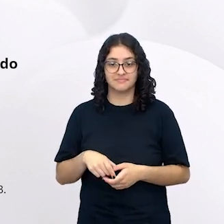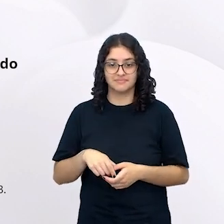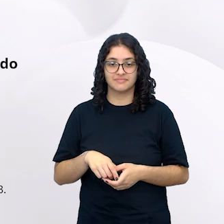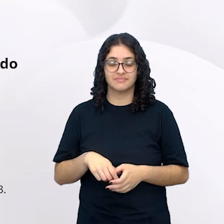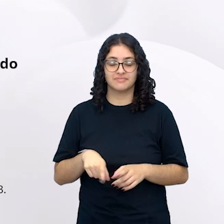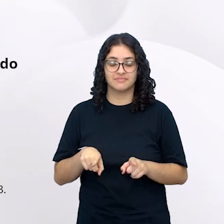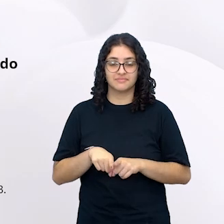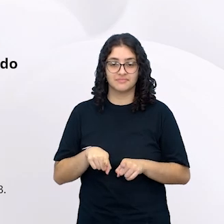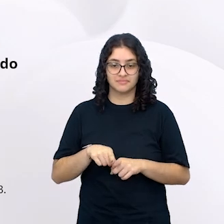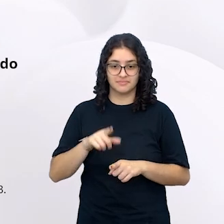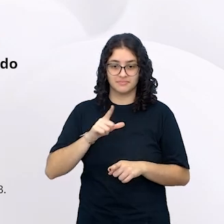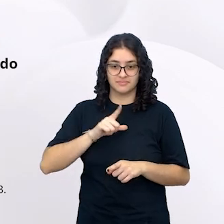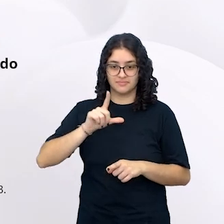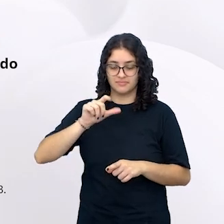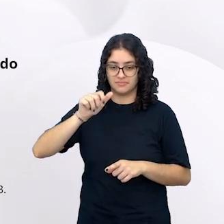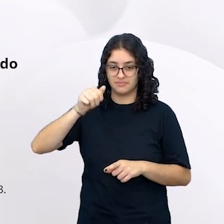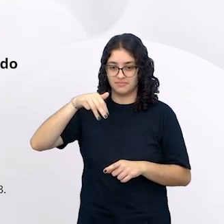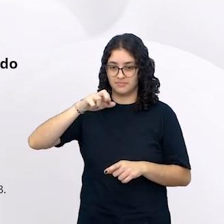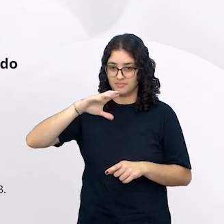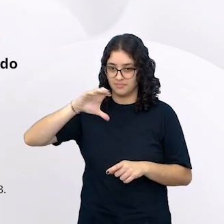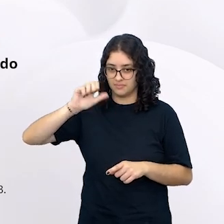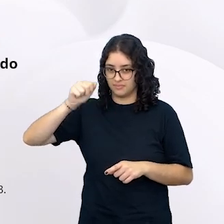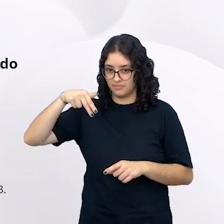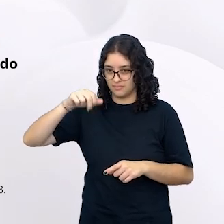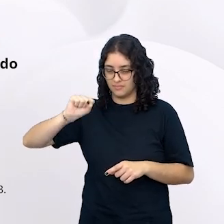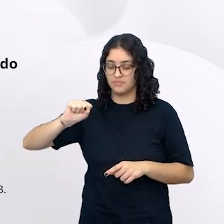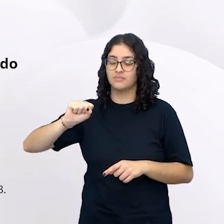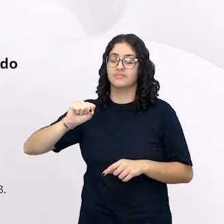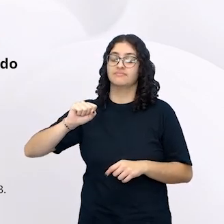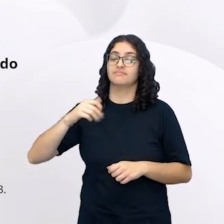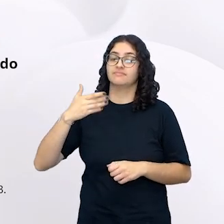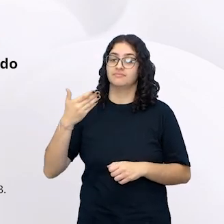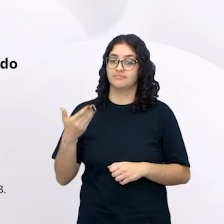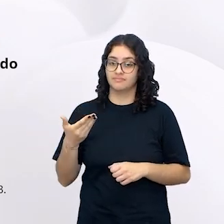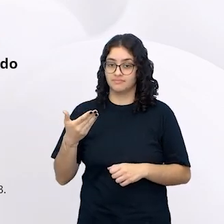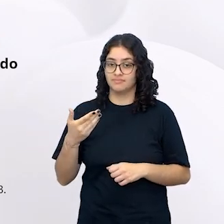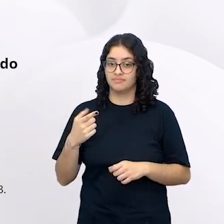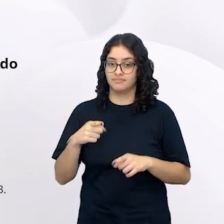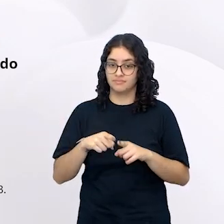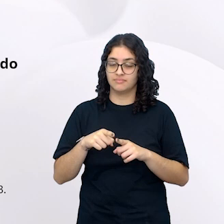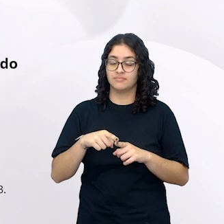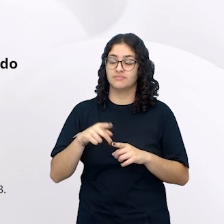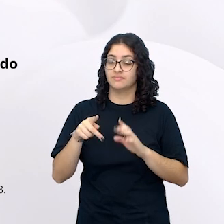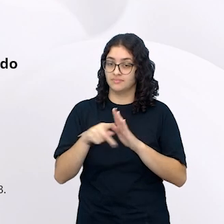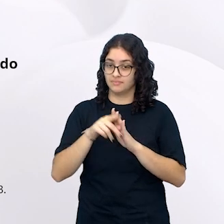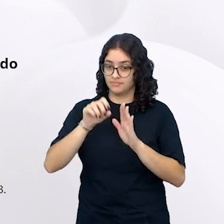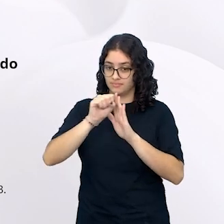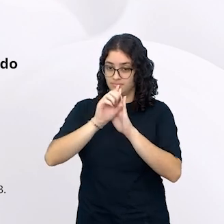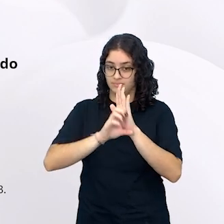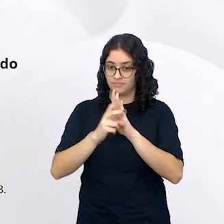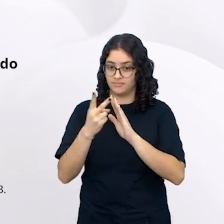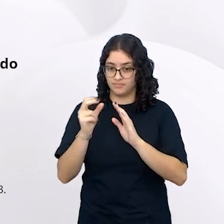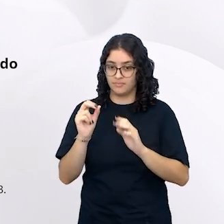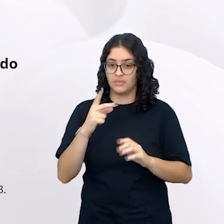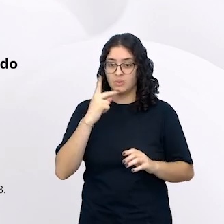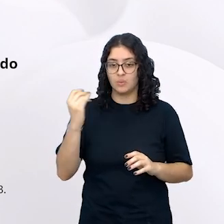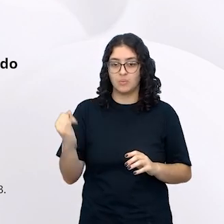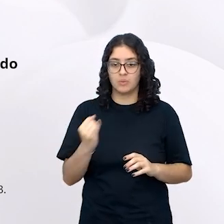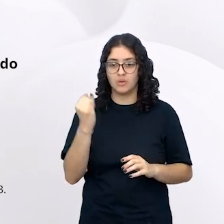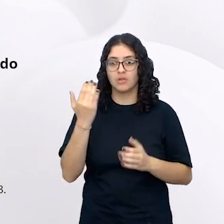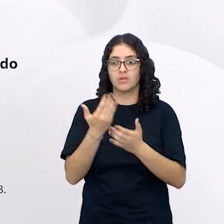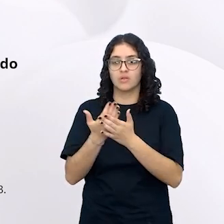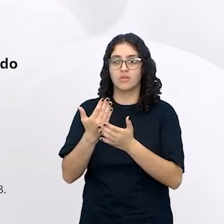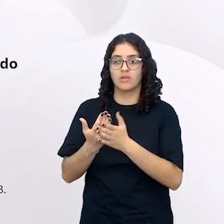também aqui a americana Gertrude Bell Elion, que nasceu na primeira metade do século XX e desenvolveu importantes estudos